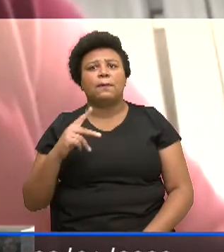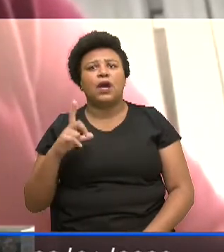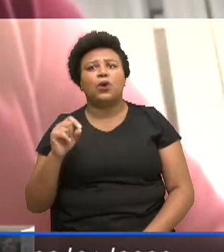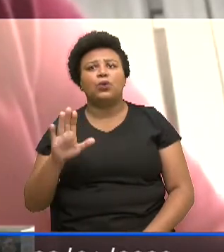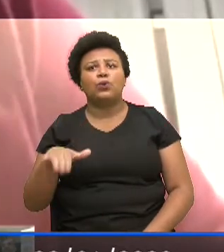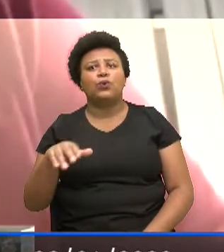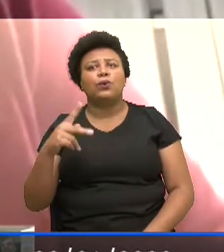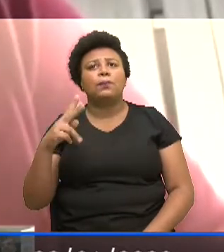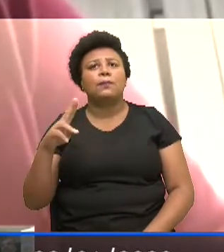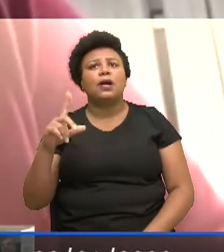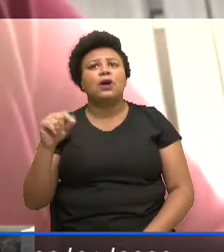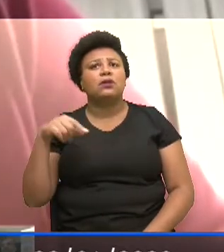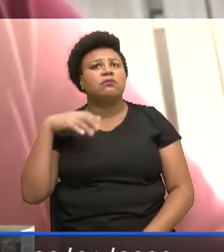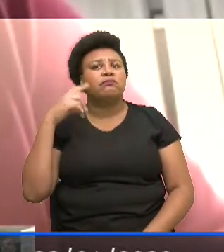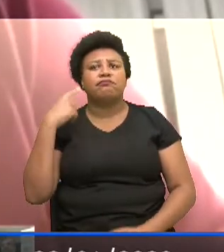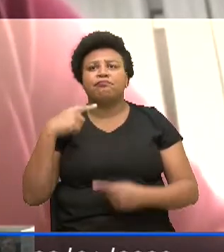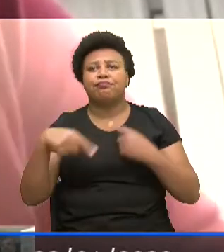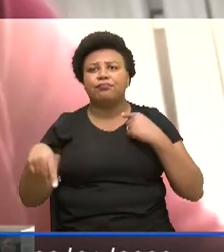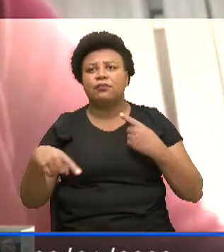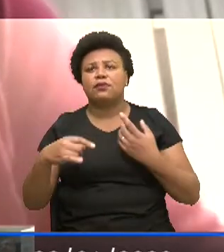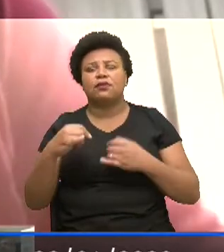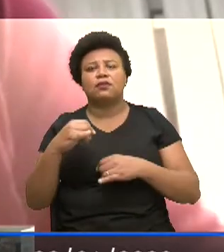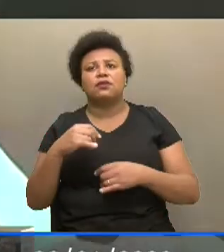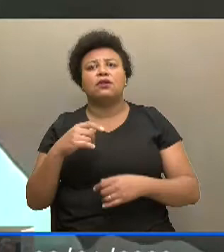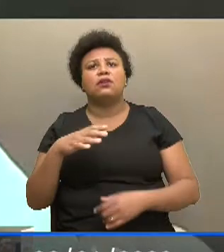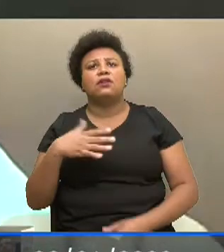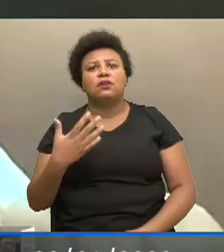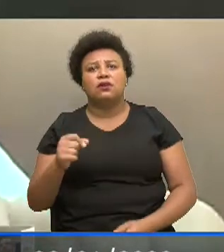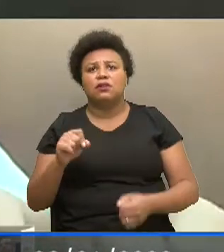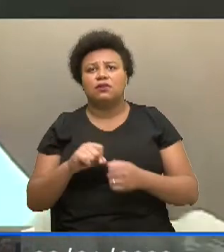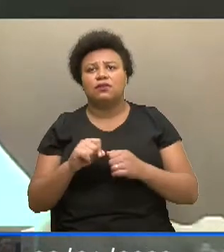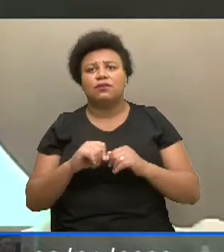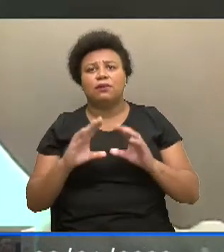Paulo, não está chegando o som. Faz o seguinte,